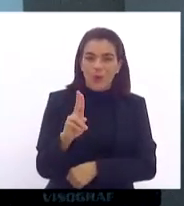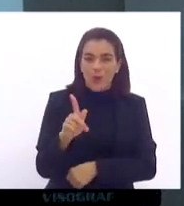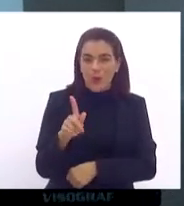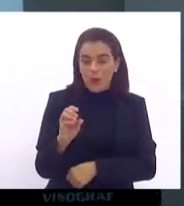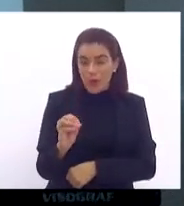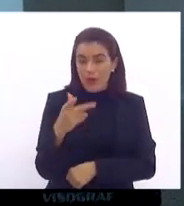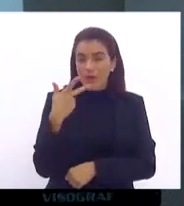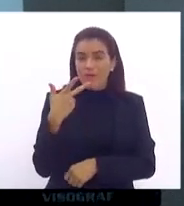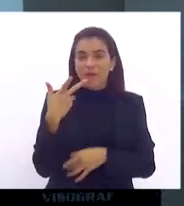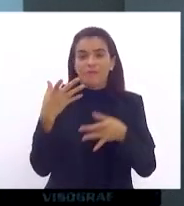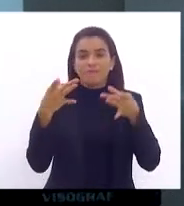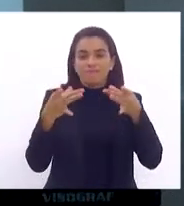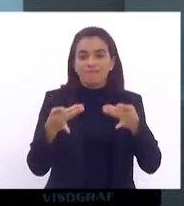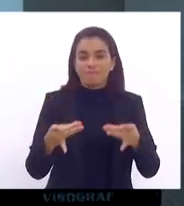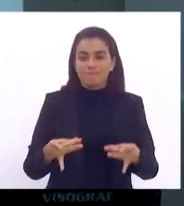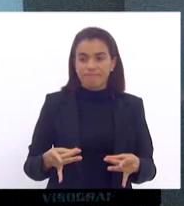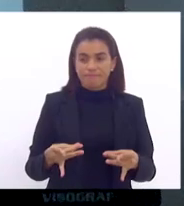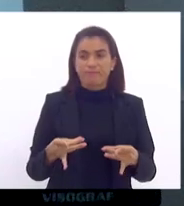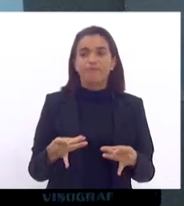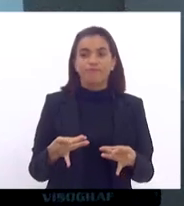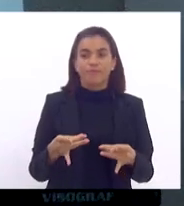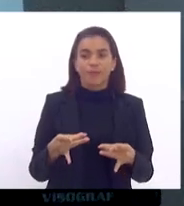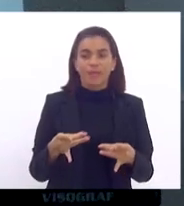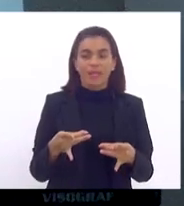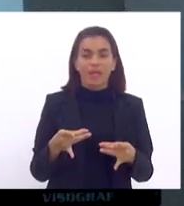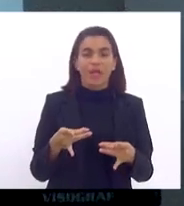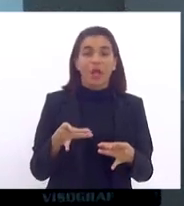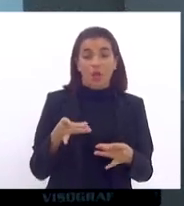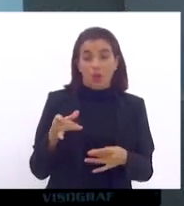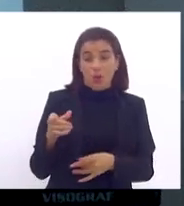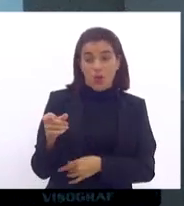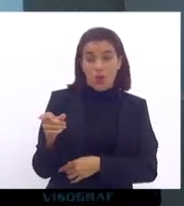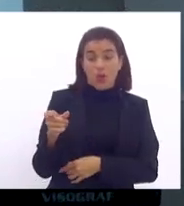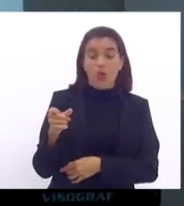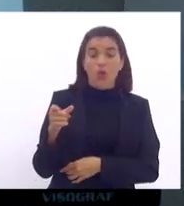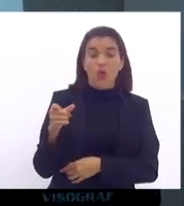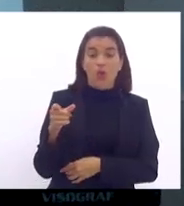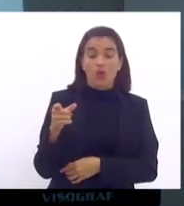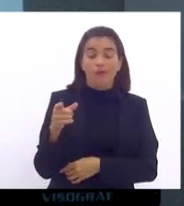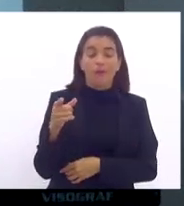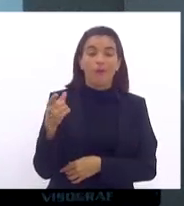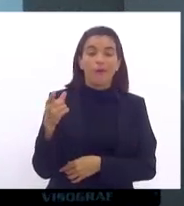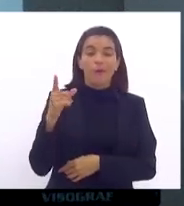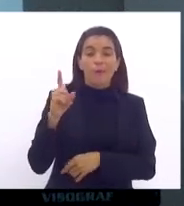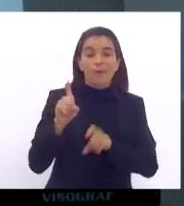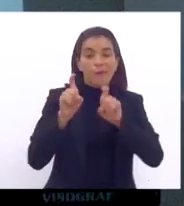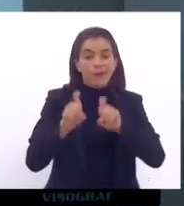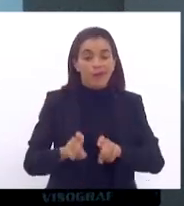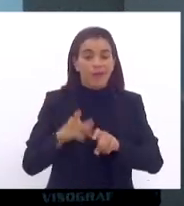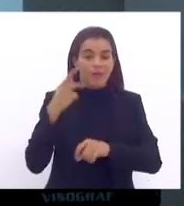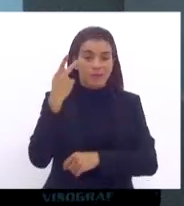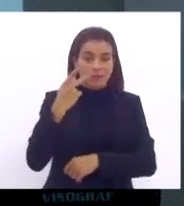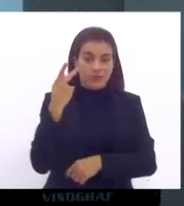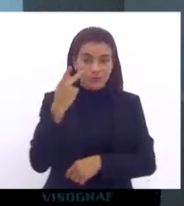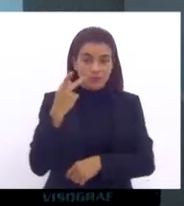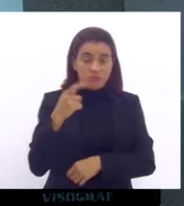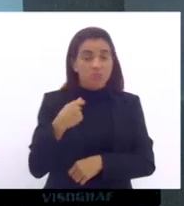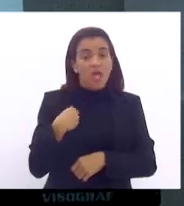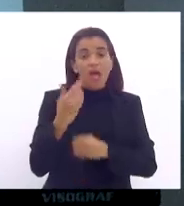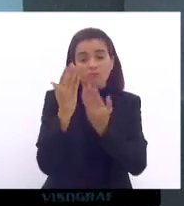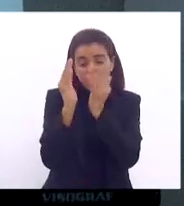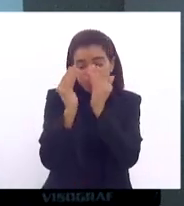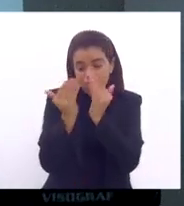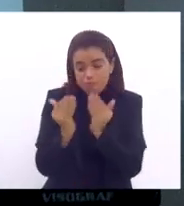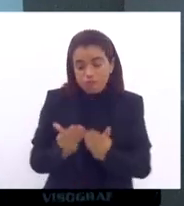que ela então na medida que interfere no mandato parlamentar que ela seja submetida à apreciação da própria casa